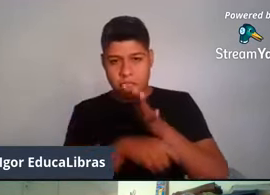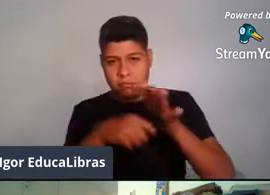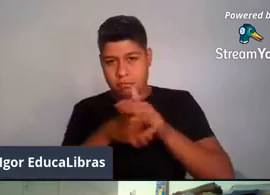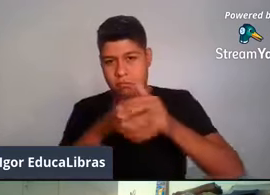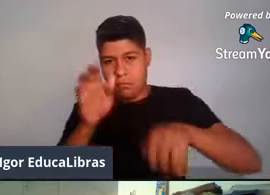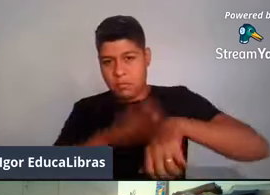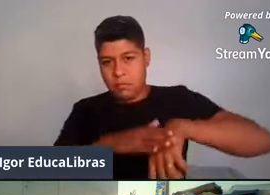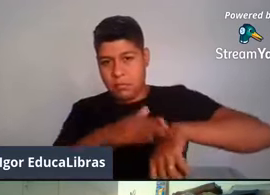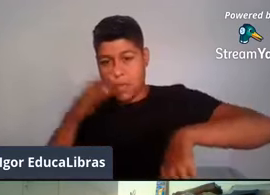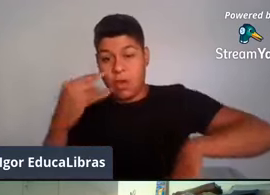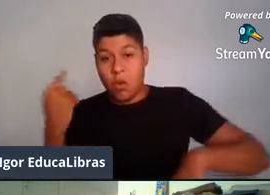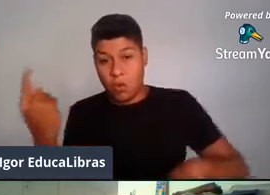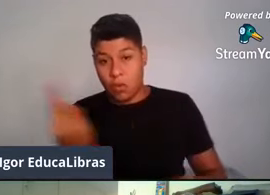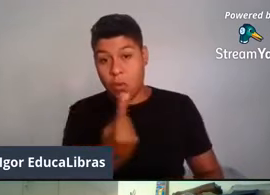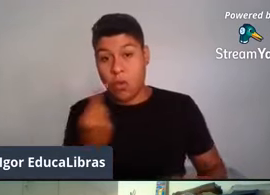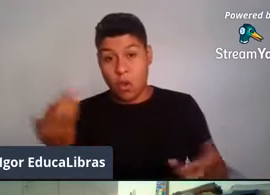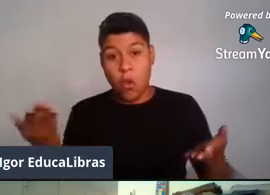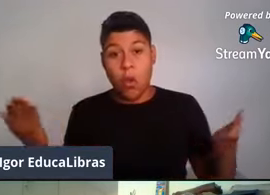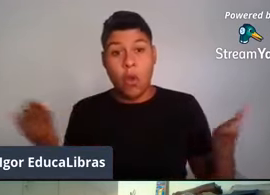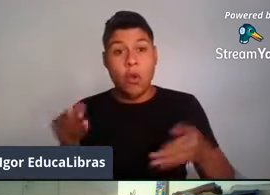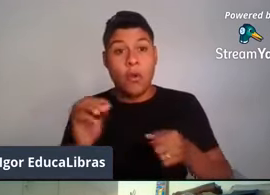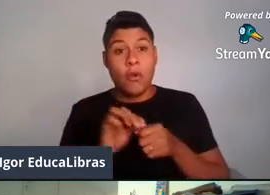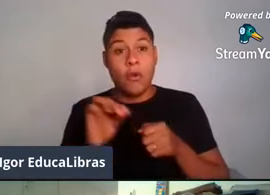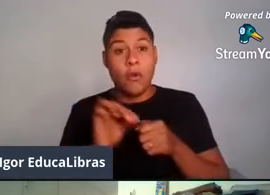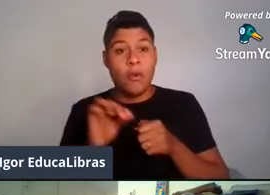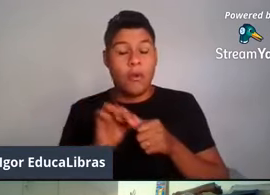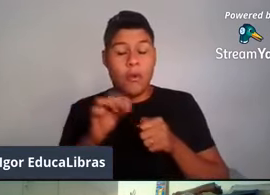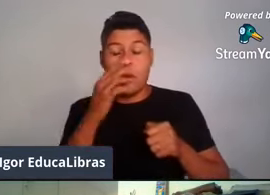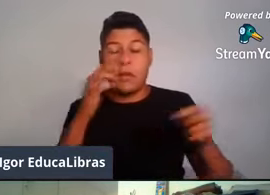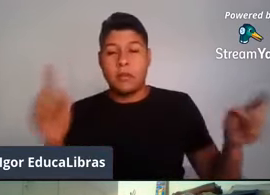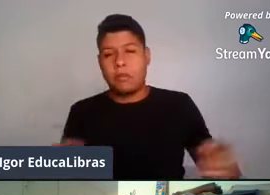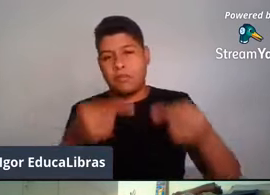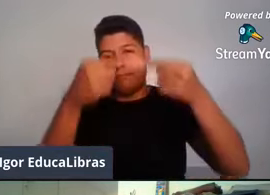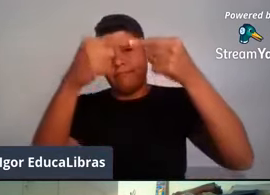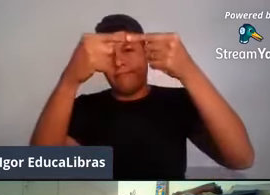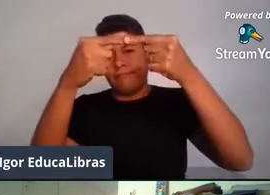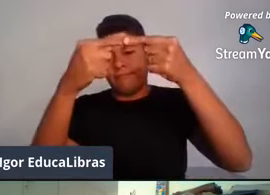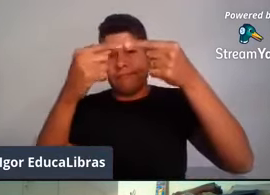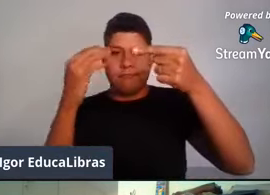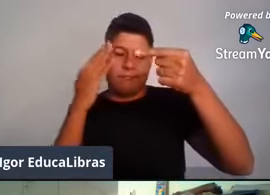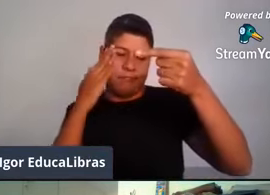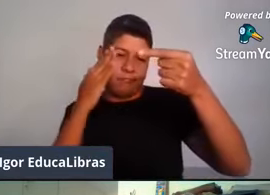Nós vivemos hoje um certo paradoxo, né? Por um lado,